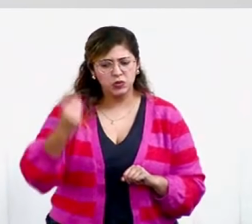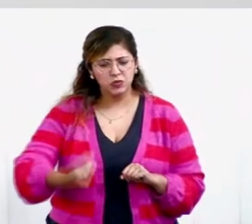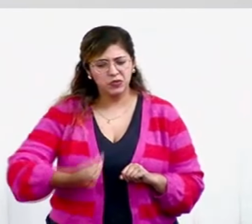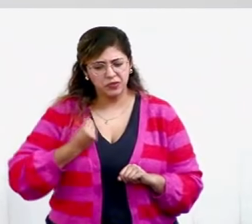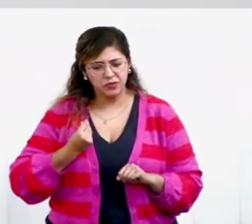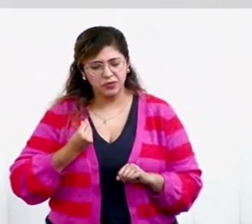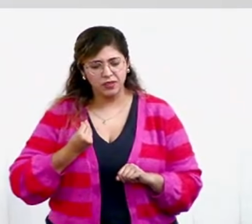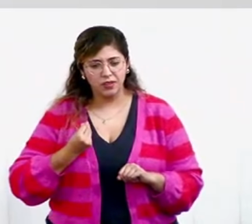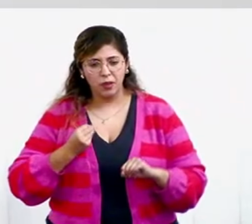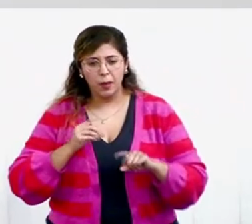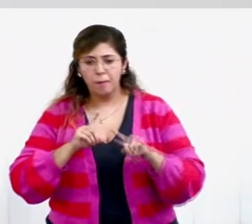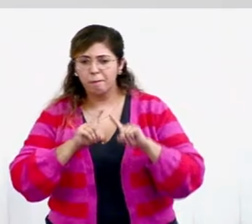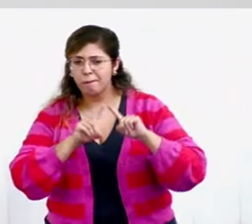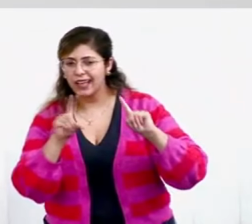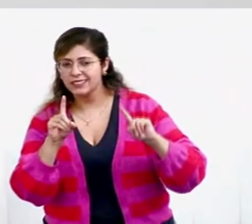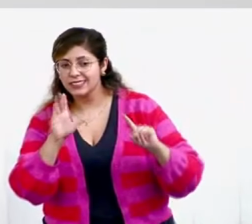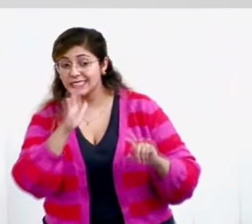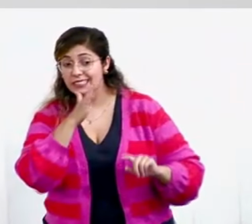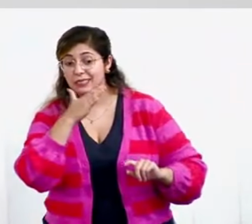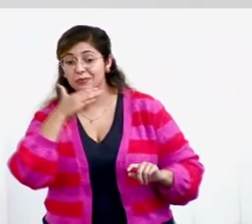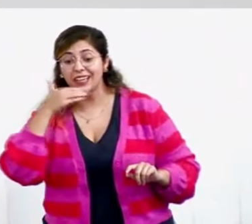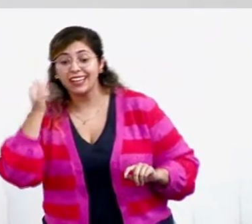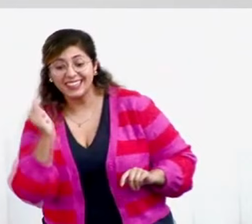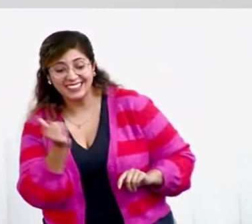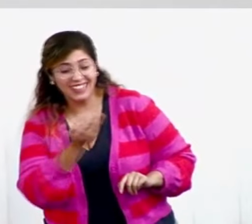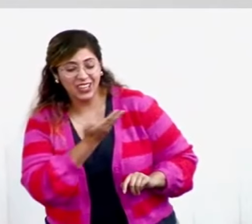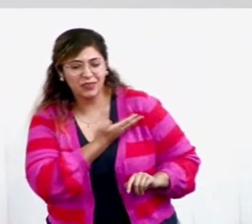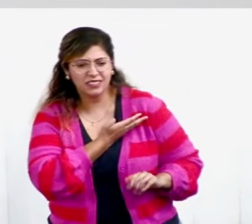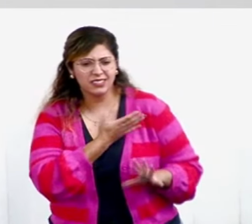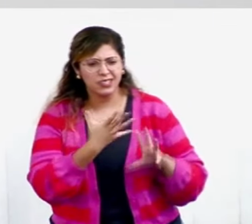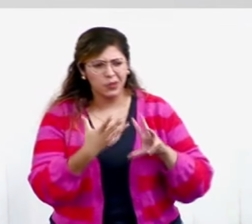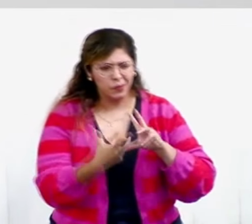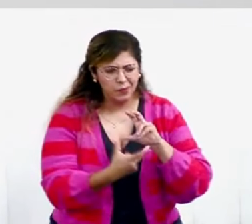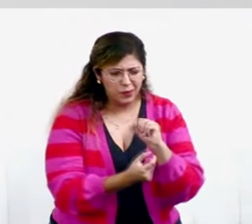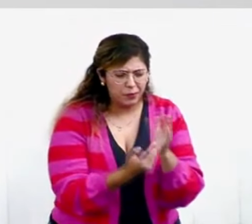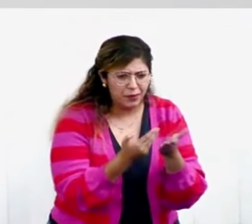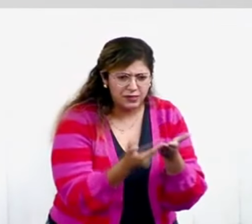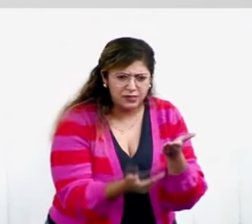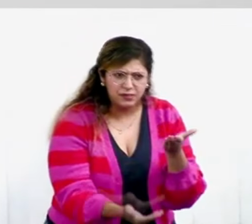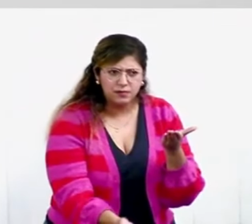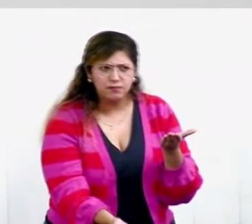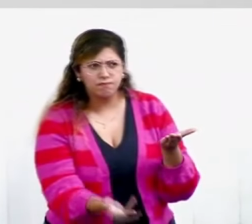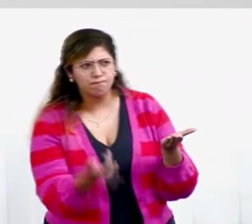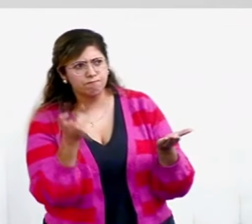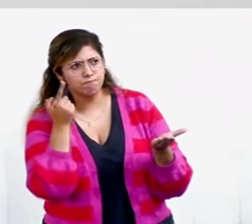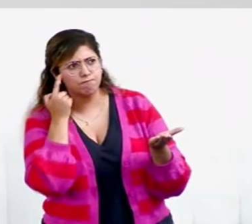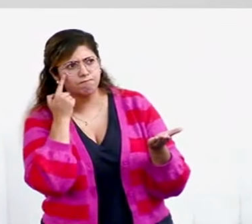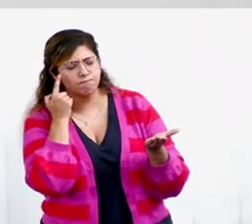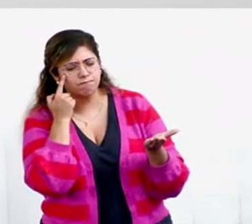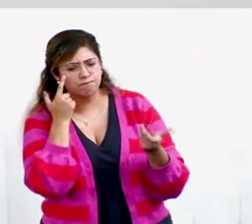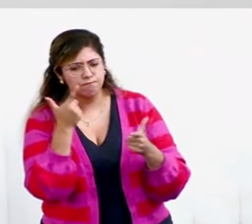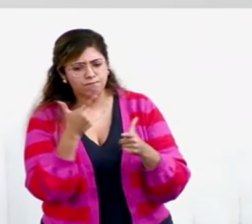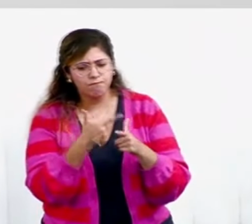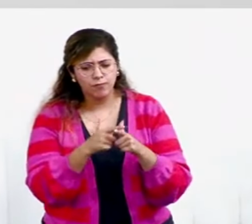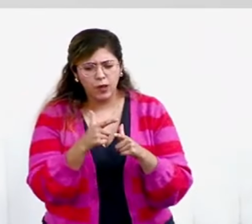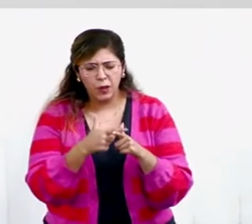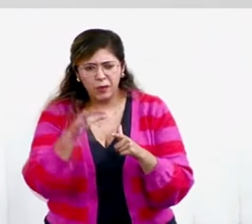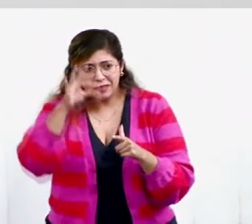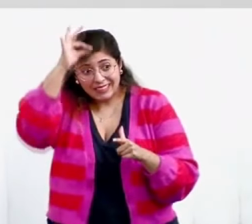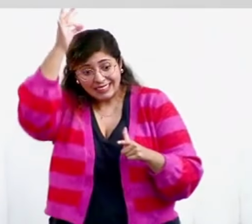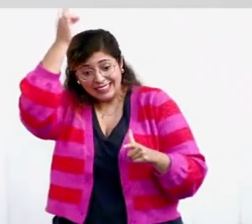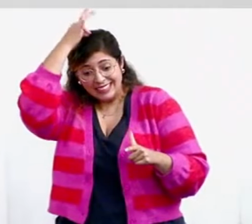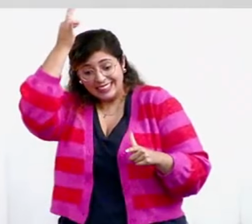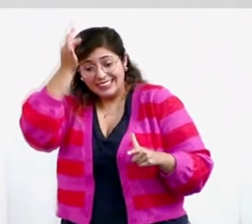melhores amigos aqueles que estão nas trevas? Porque buscamos resolver os nossos problemas espirituais em fontes